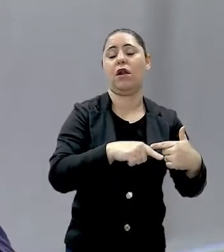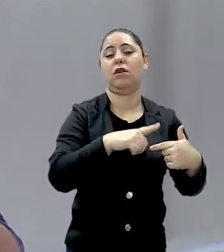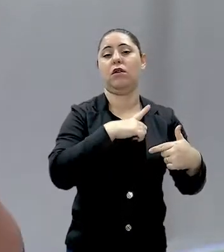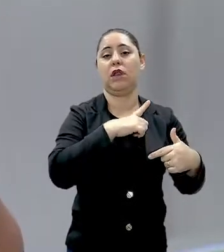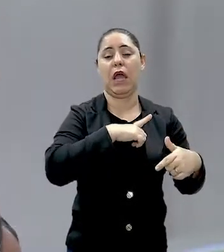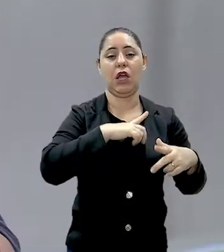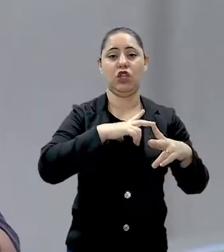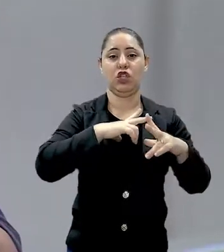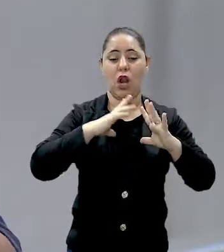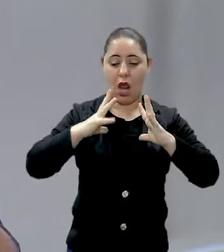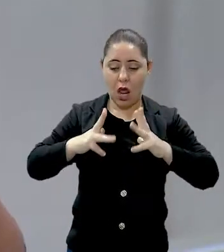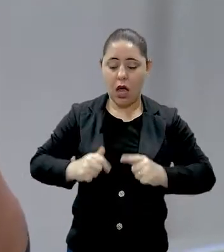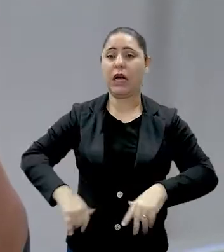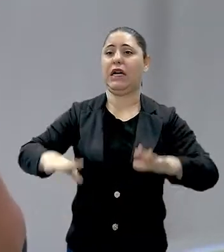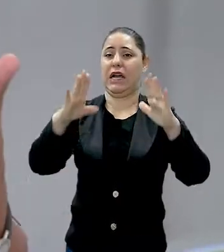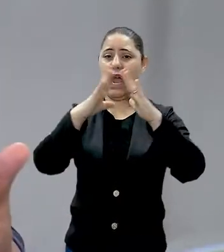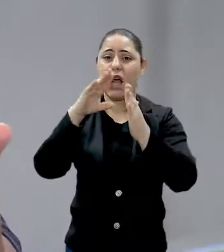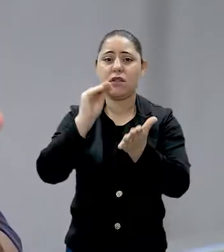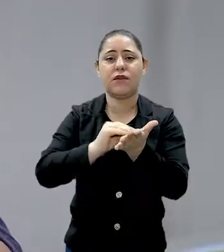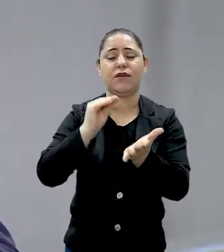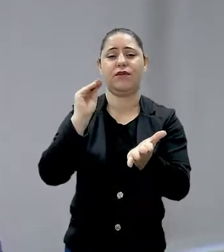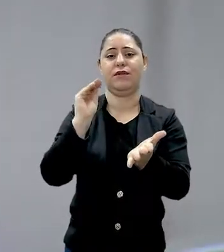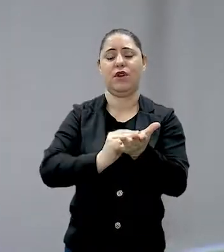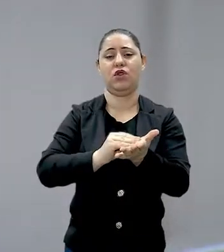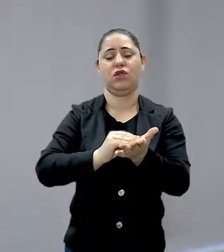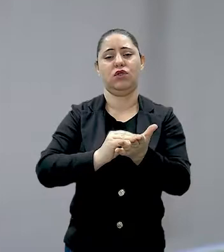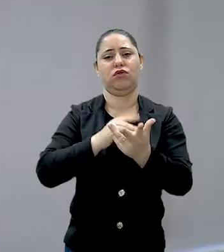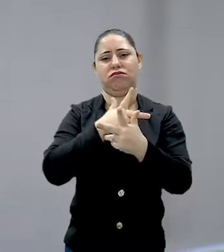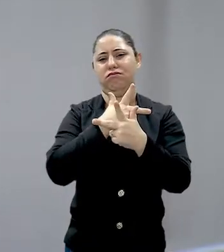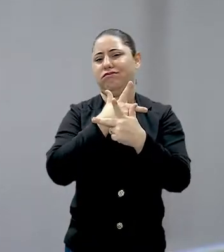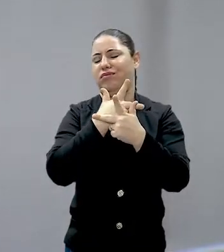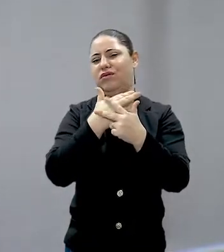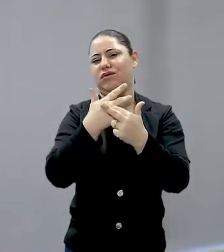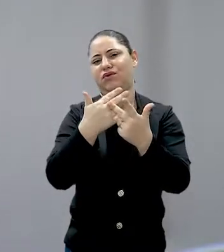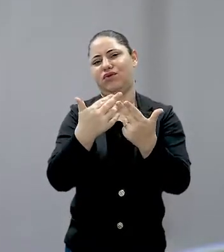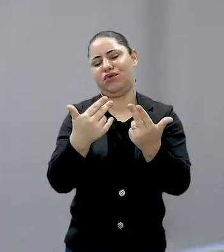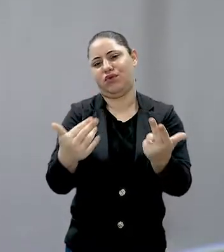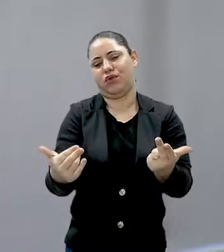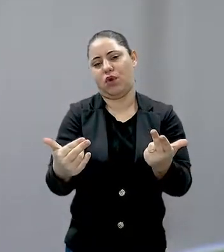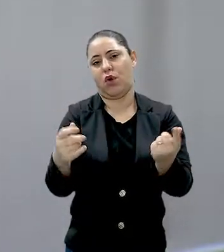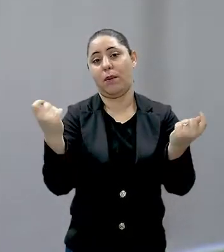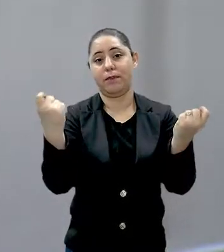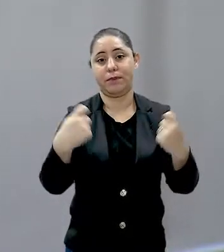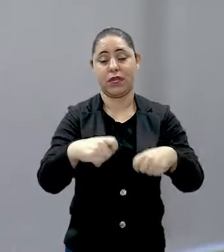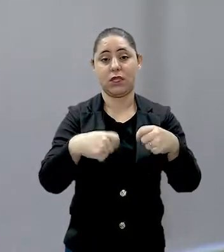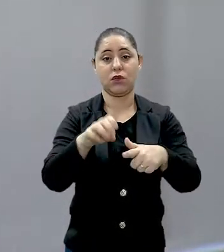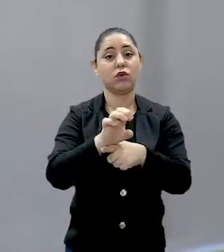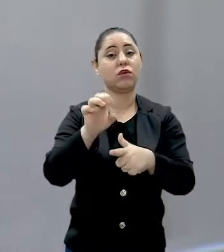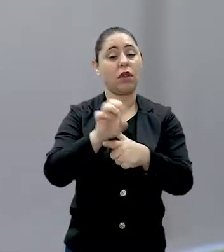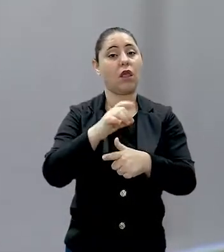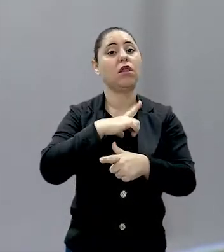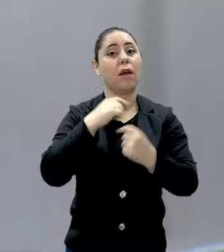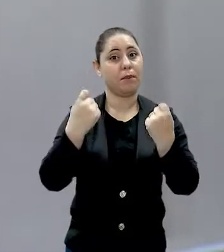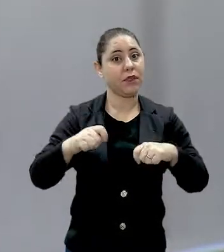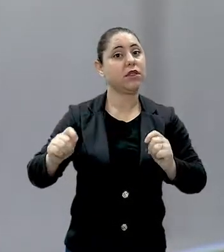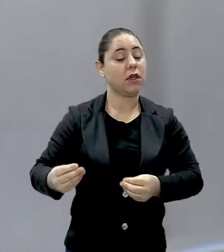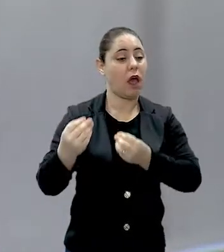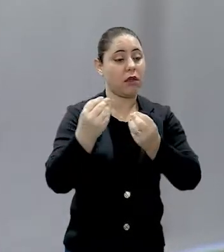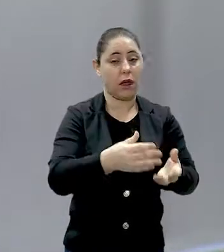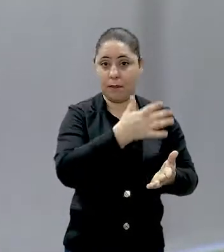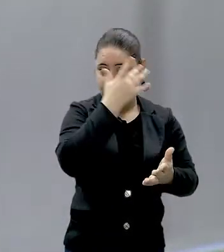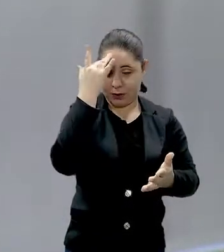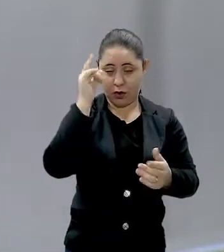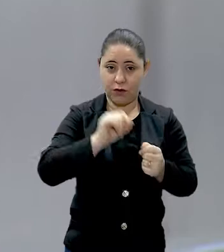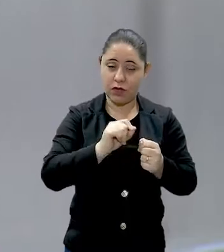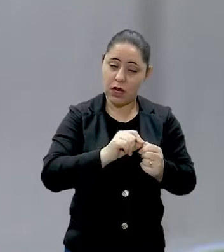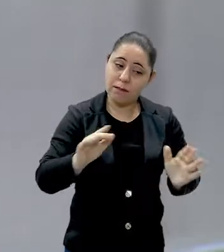emprego, de falta de condições de higiene, de falta de uma casa, de falta de praticamente de tudo. Que o Estado tem que